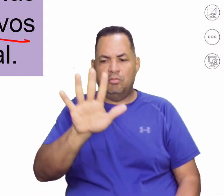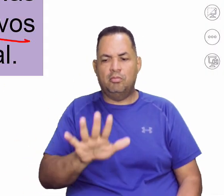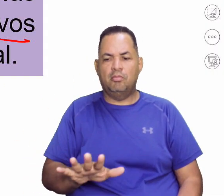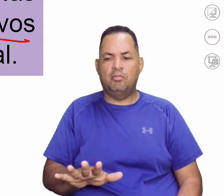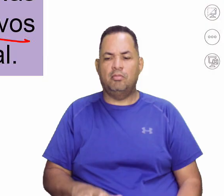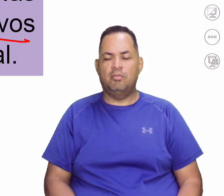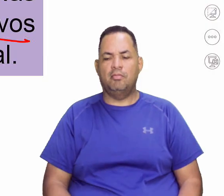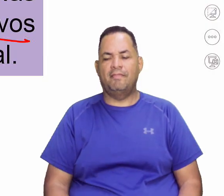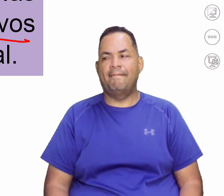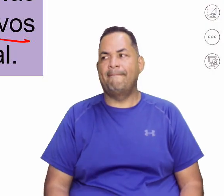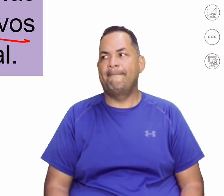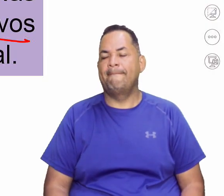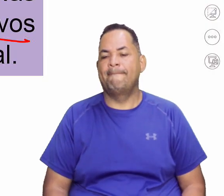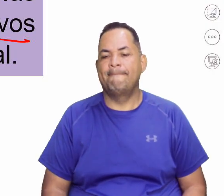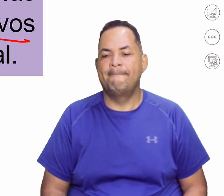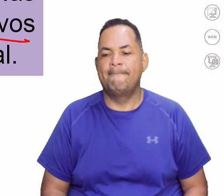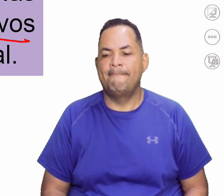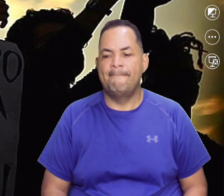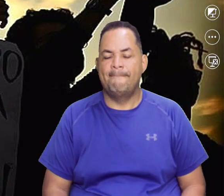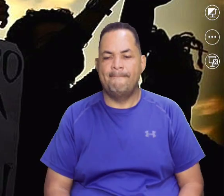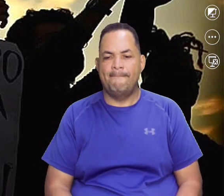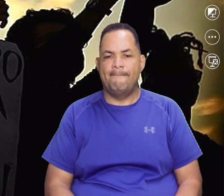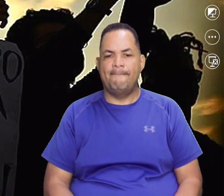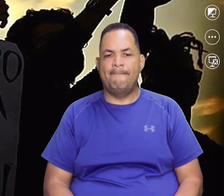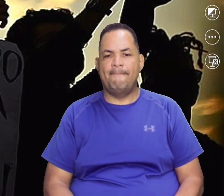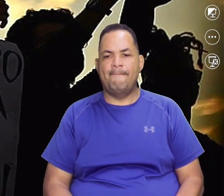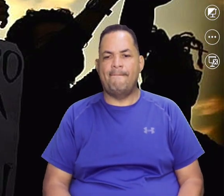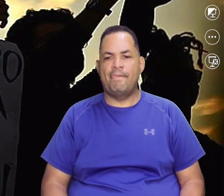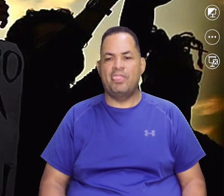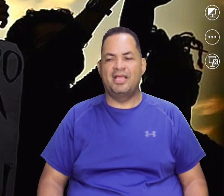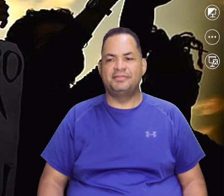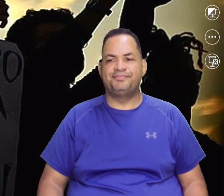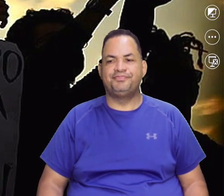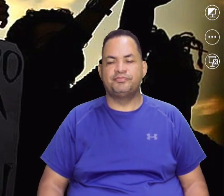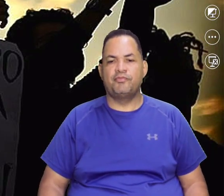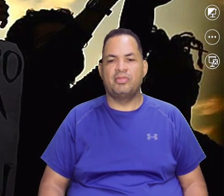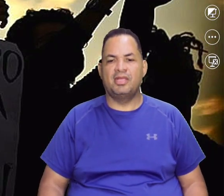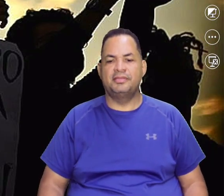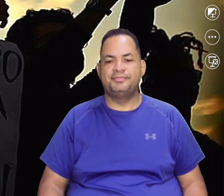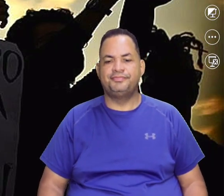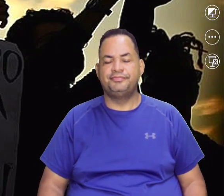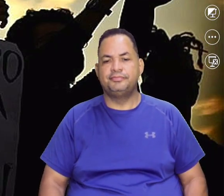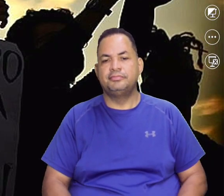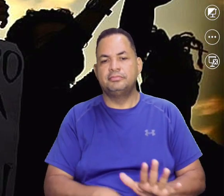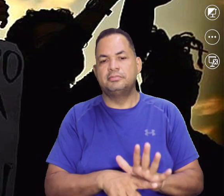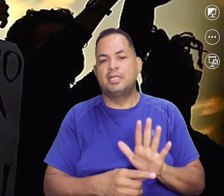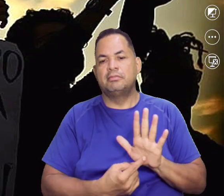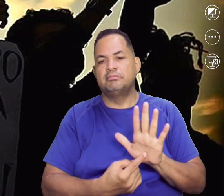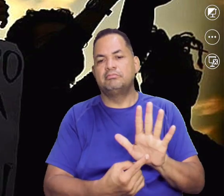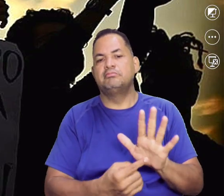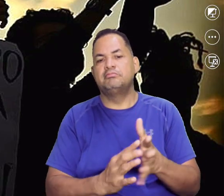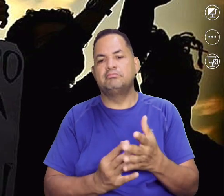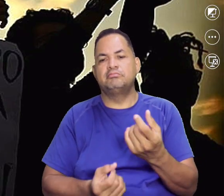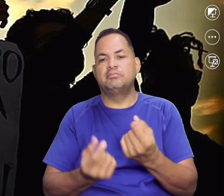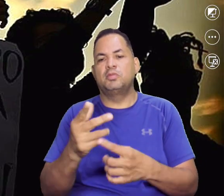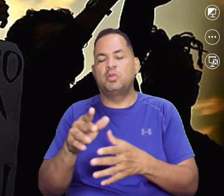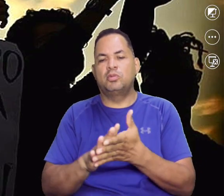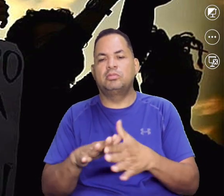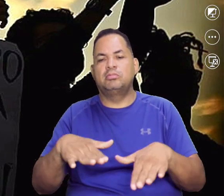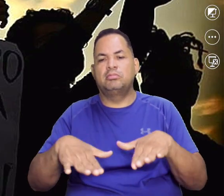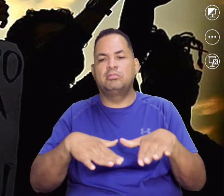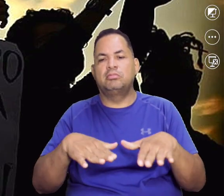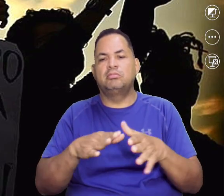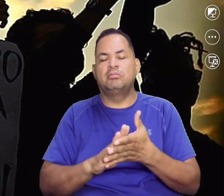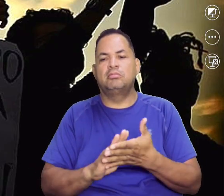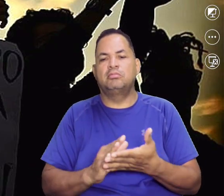cenário internacional. E aqui eu trouxe alguns movimentos nacionalistas e